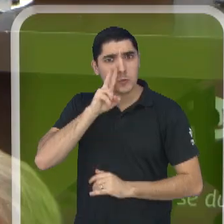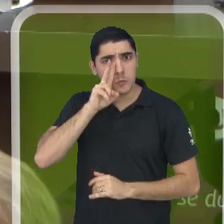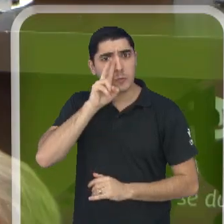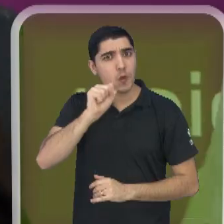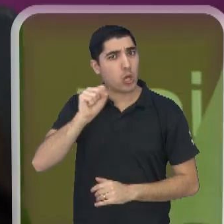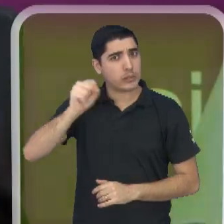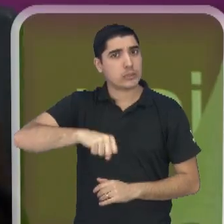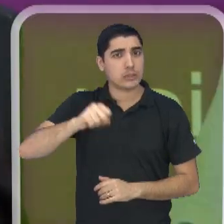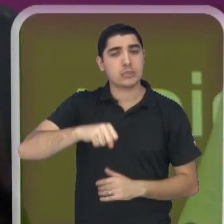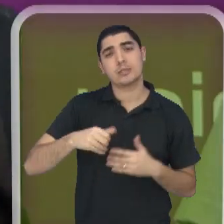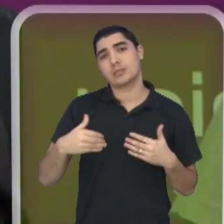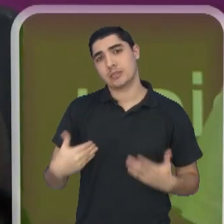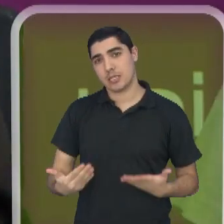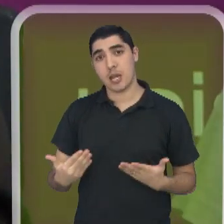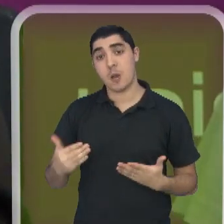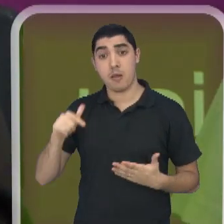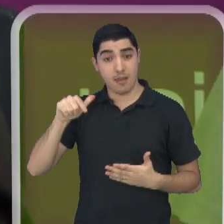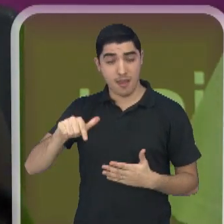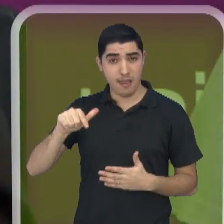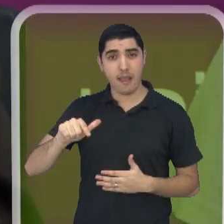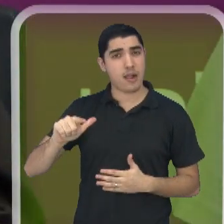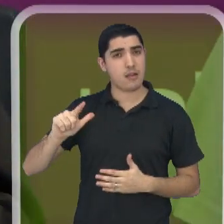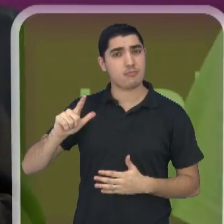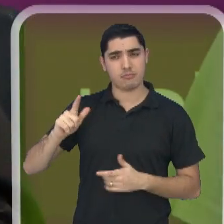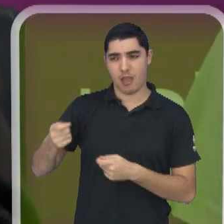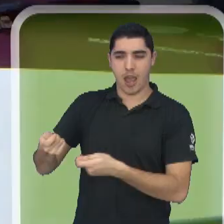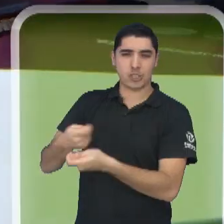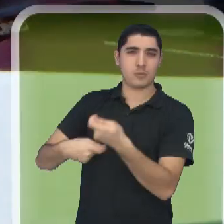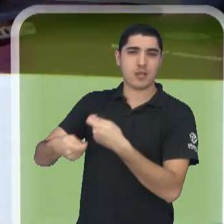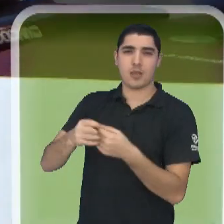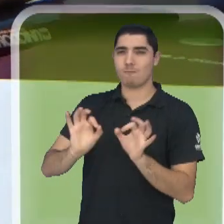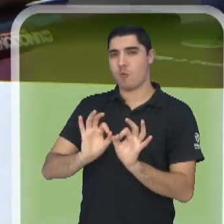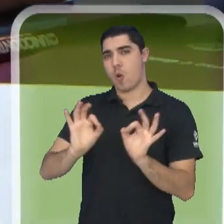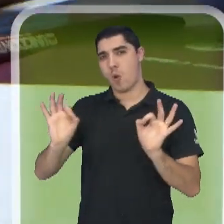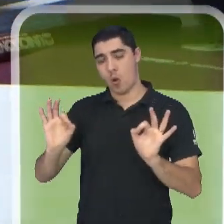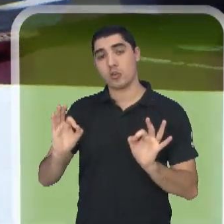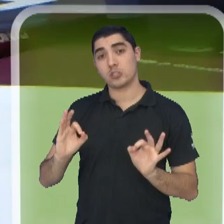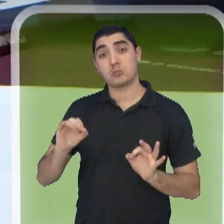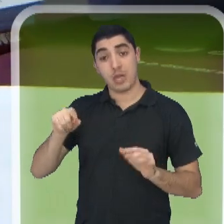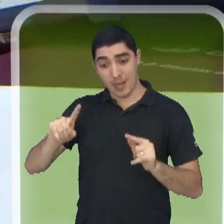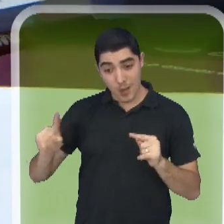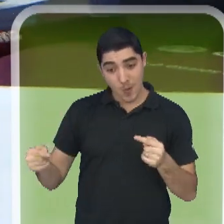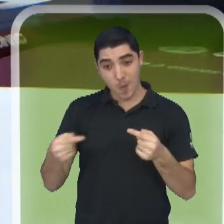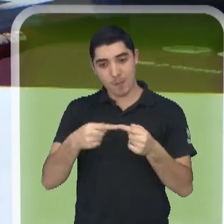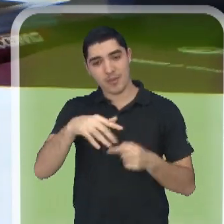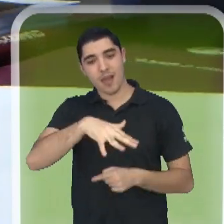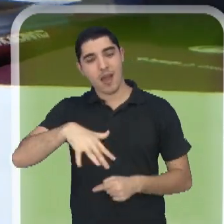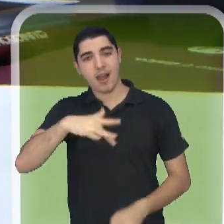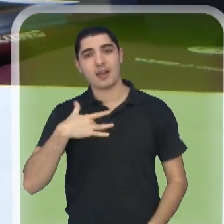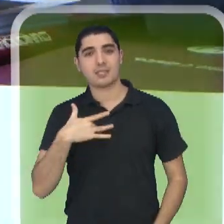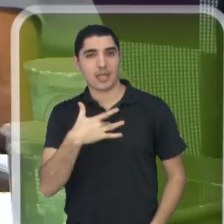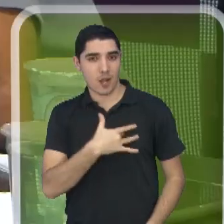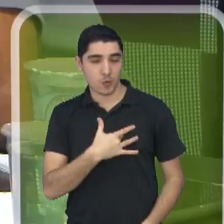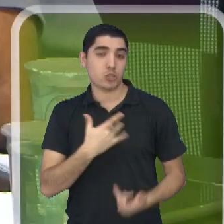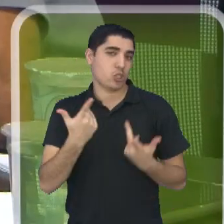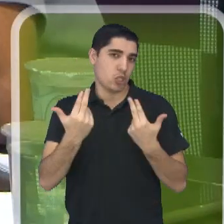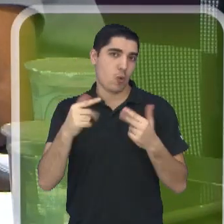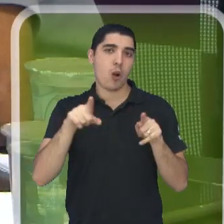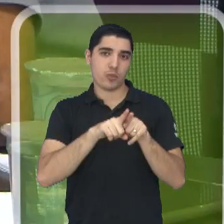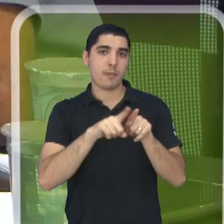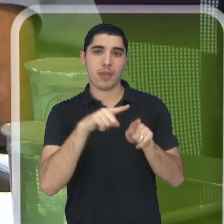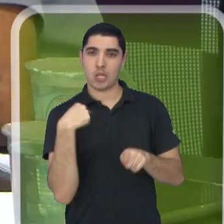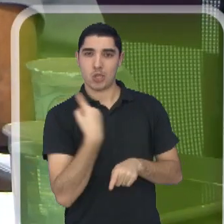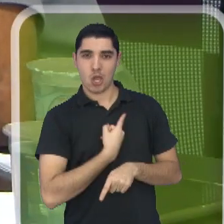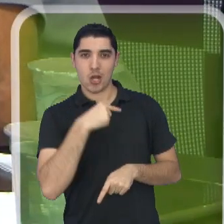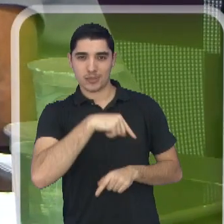empresa que vende uma administração sadia, ligada ao setor da saúde, como é a Farmaconde. Isso para